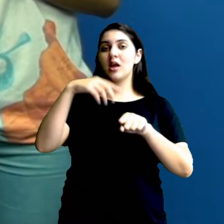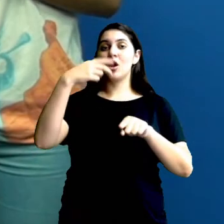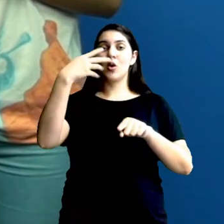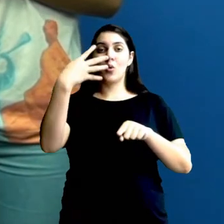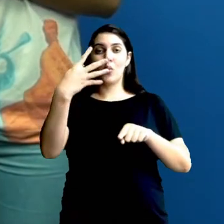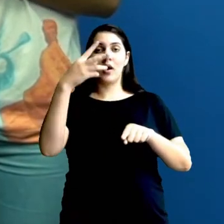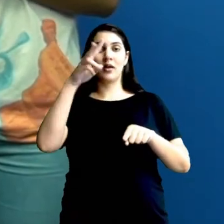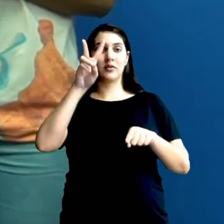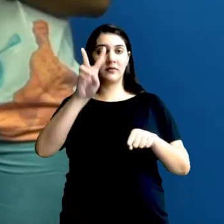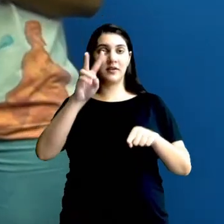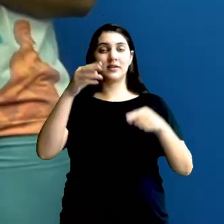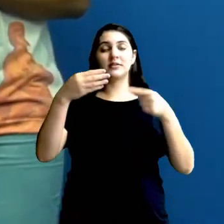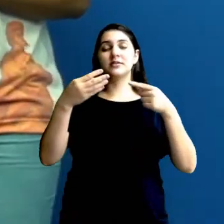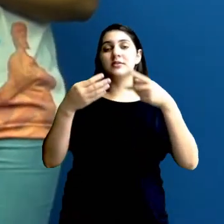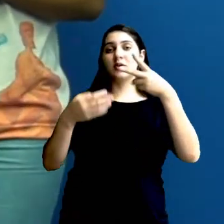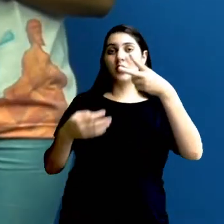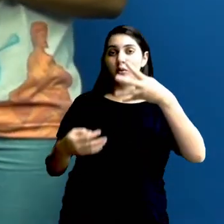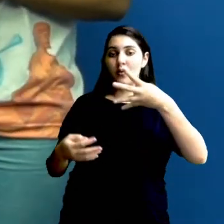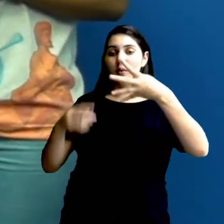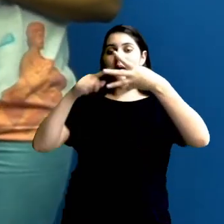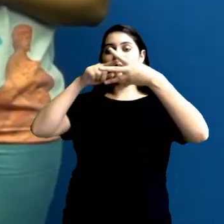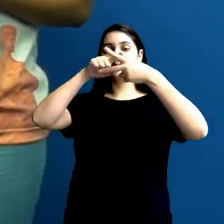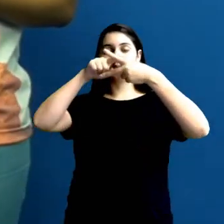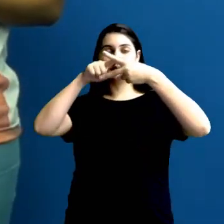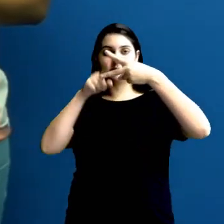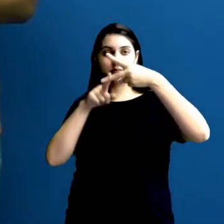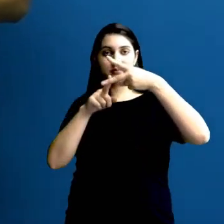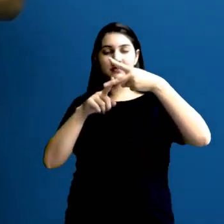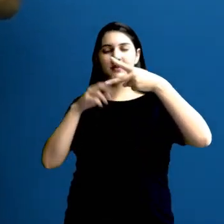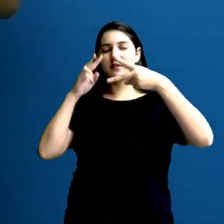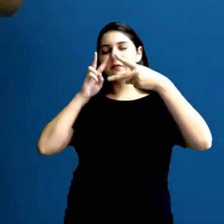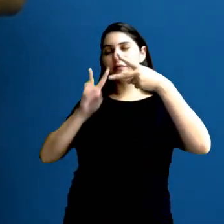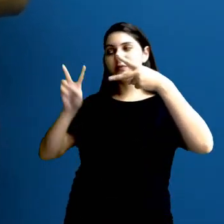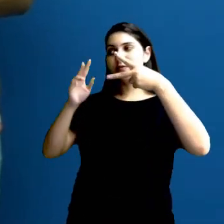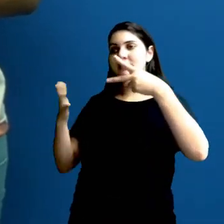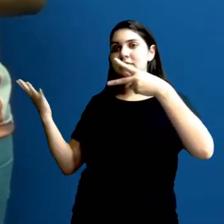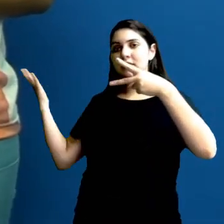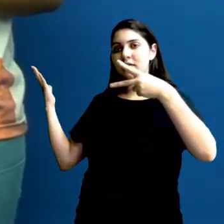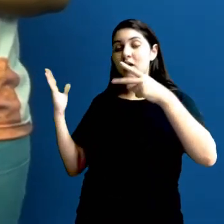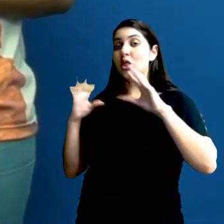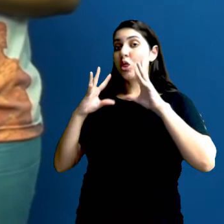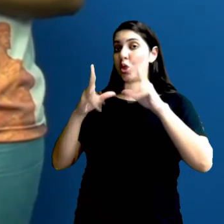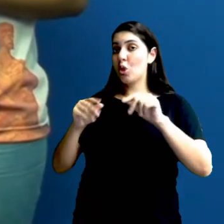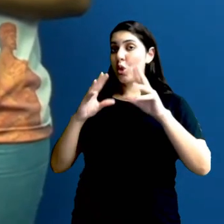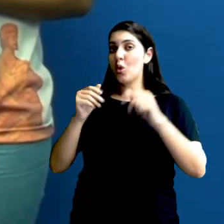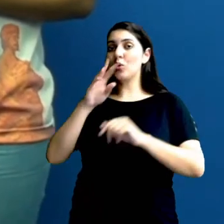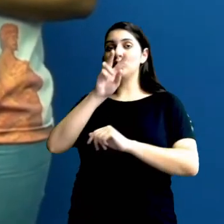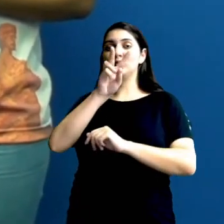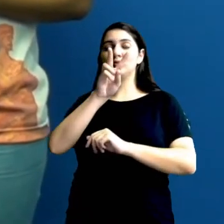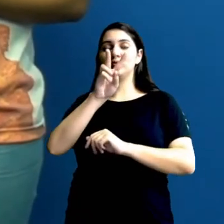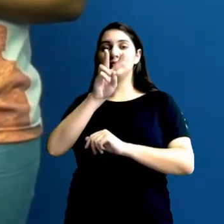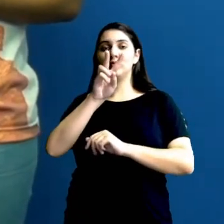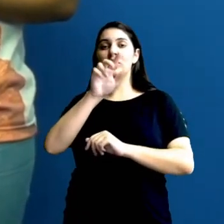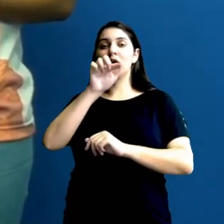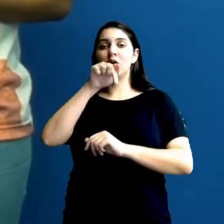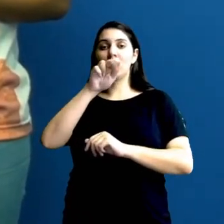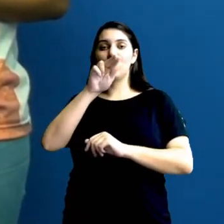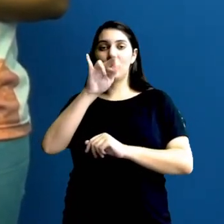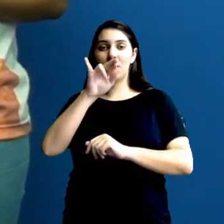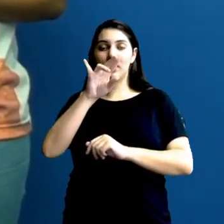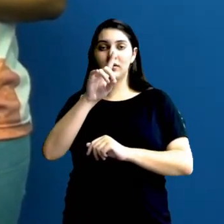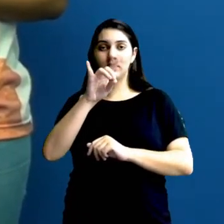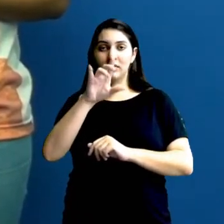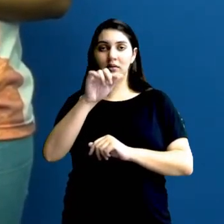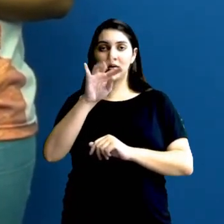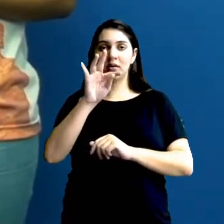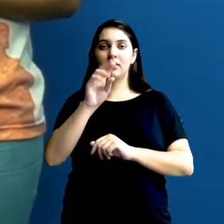e 4 ângulos. Então vejam aqui, todas essas figuras são quadriláteros. Perceba que